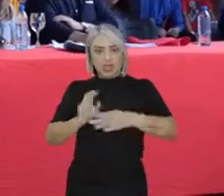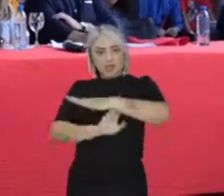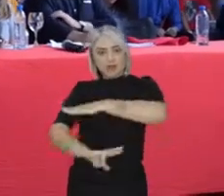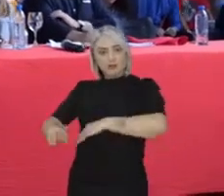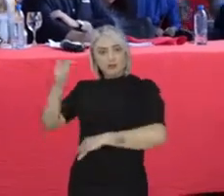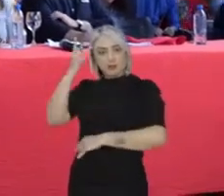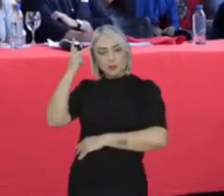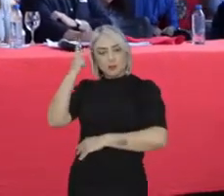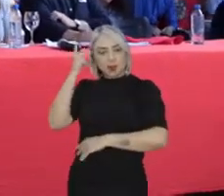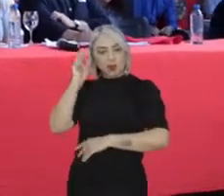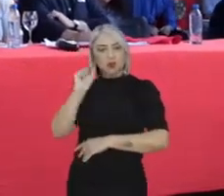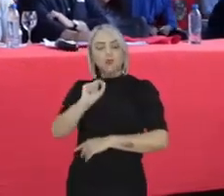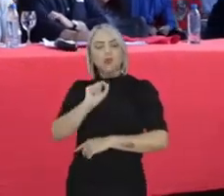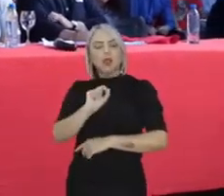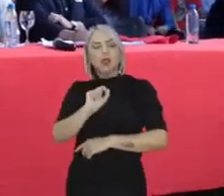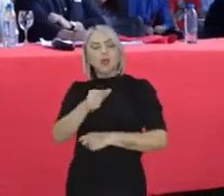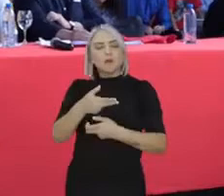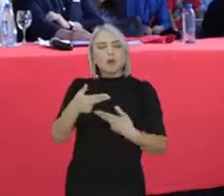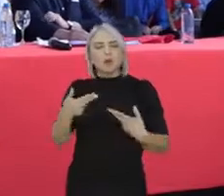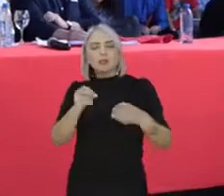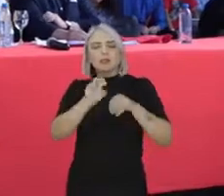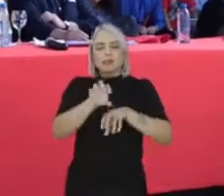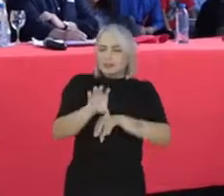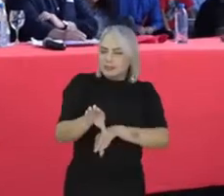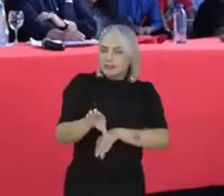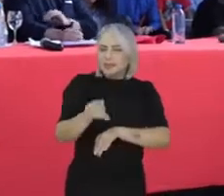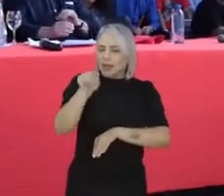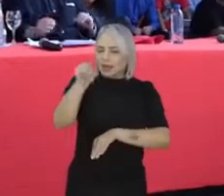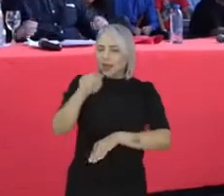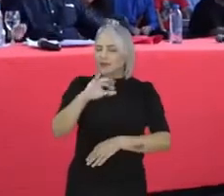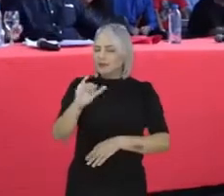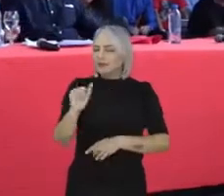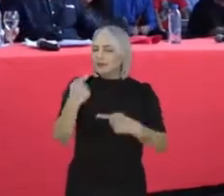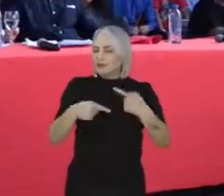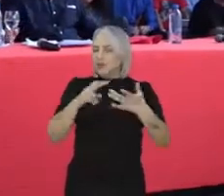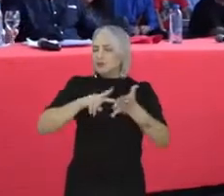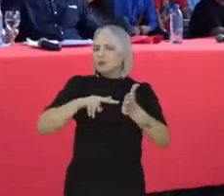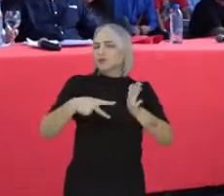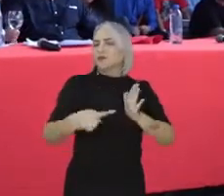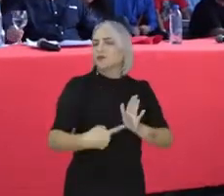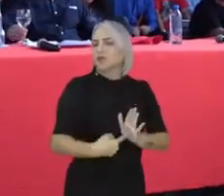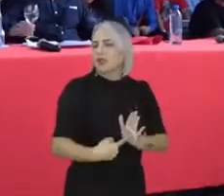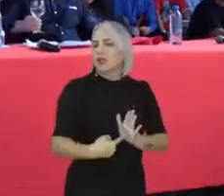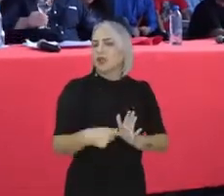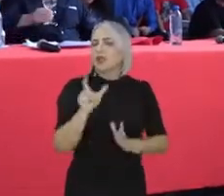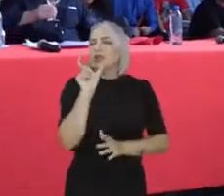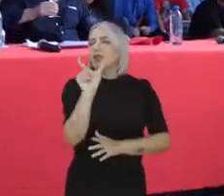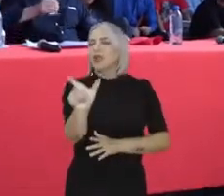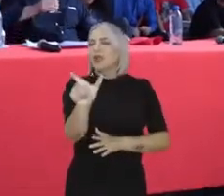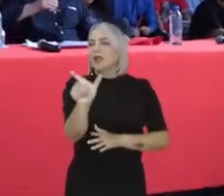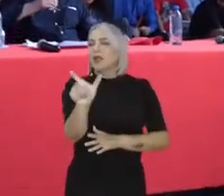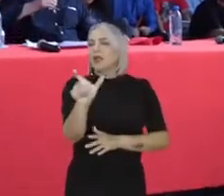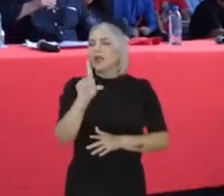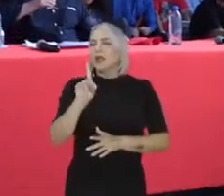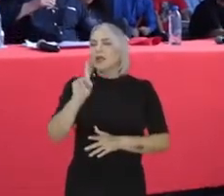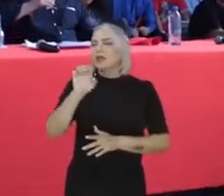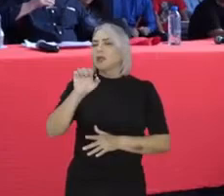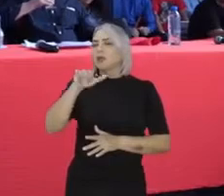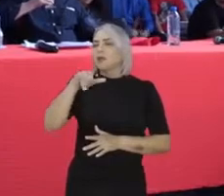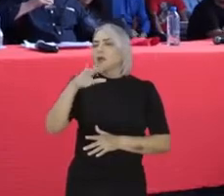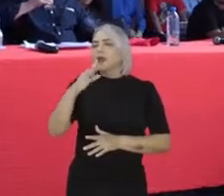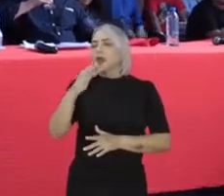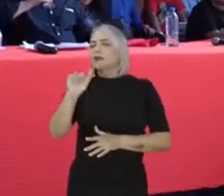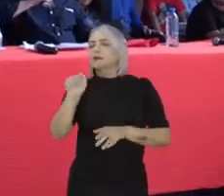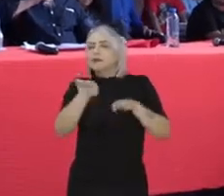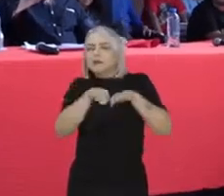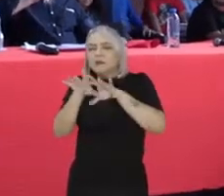ensina já de lá na ciência política é o significado da palavra democracia. Mas eu quero dar um depoimento para